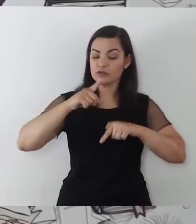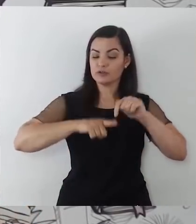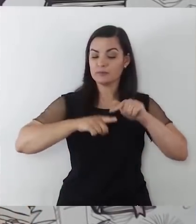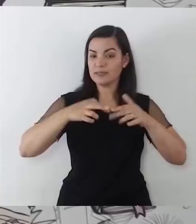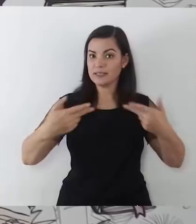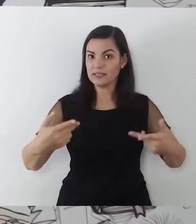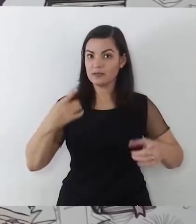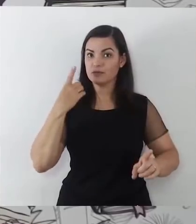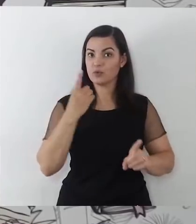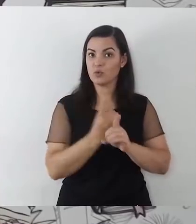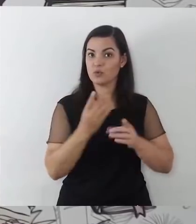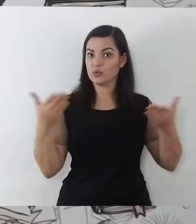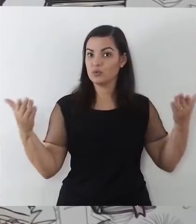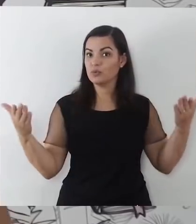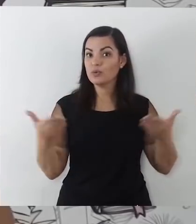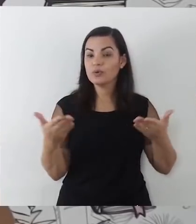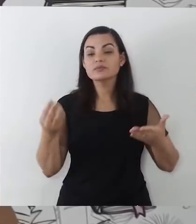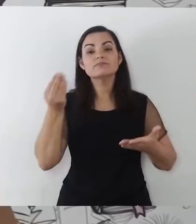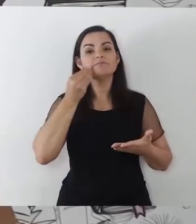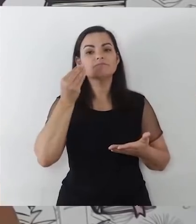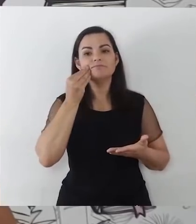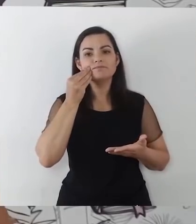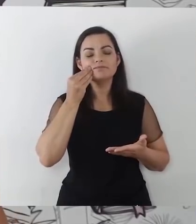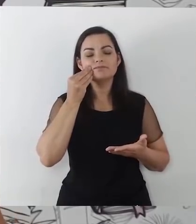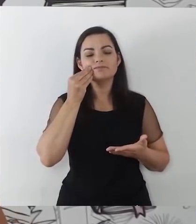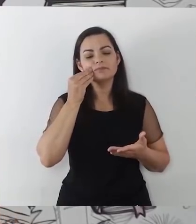identifico as palavras na escrita Braille.